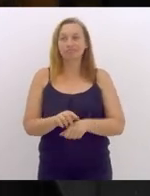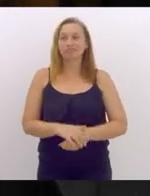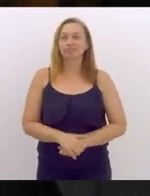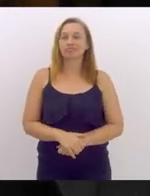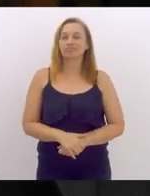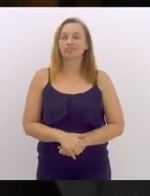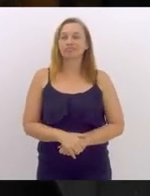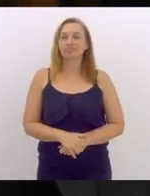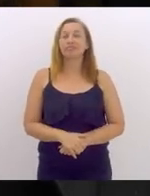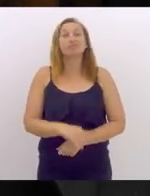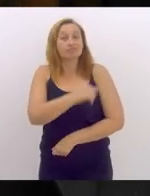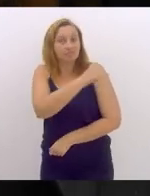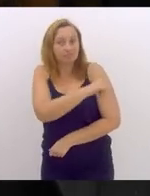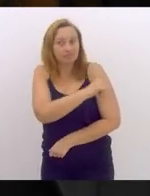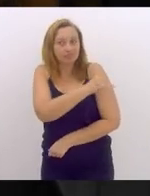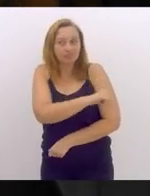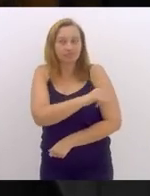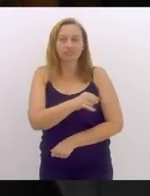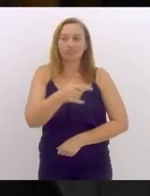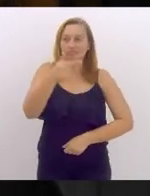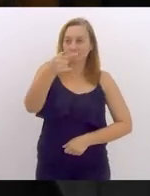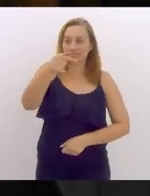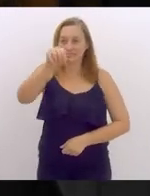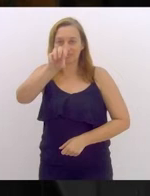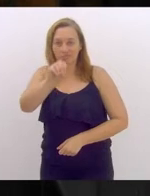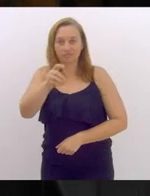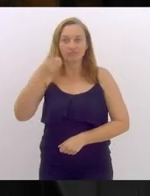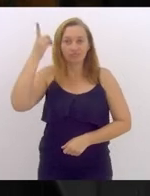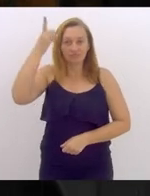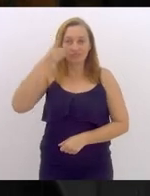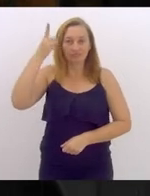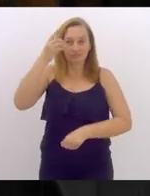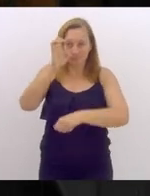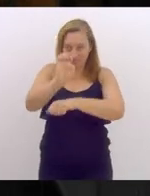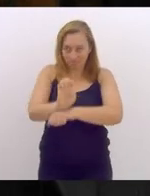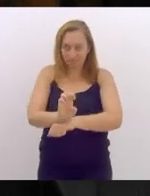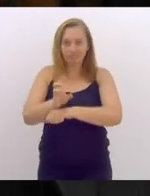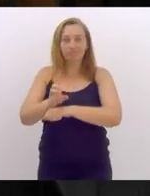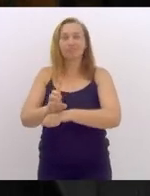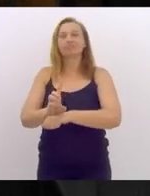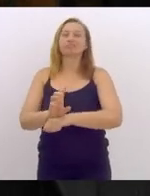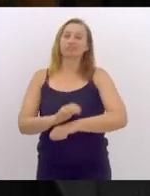também aqui no Rio de Janeiro 70 deputados estaduais